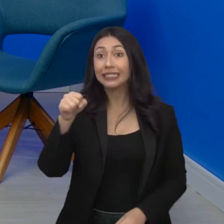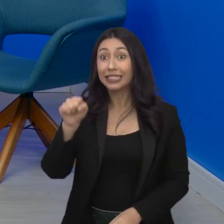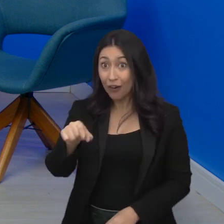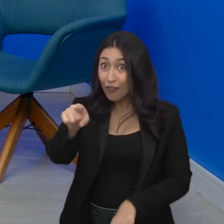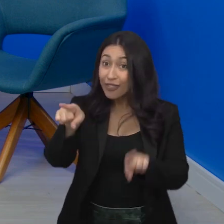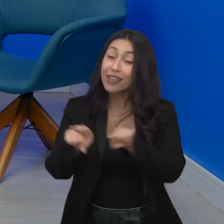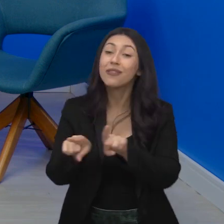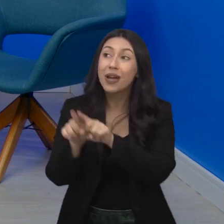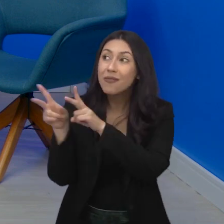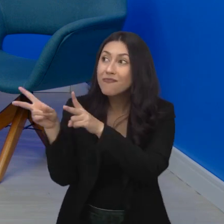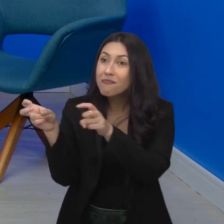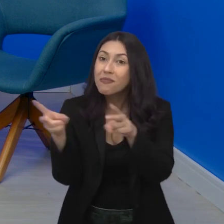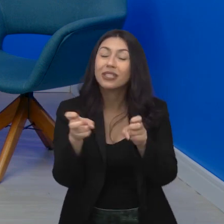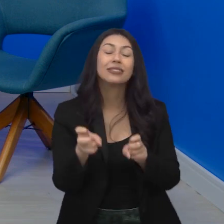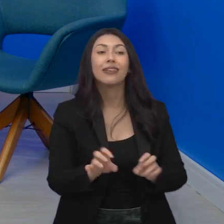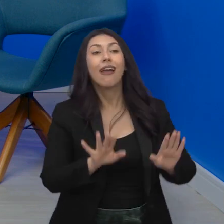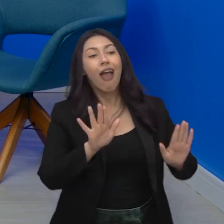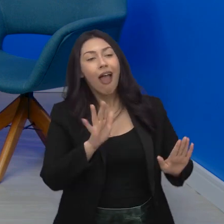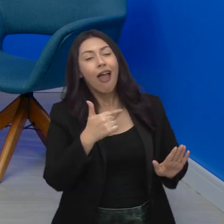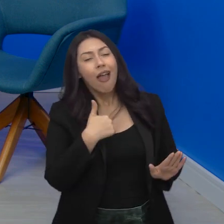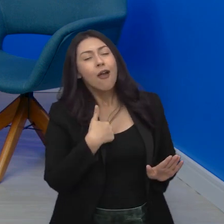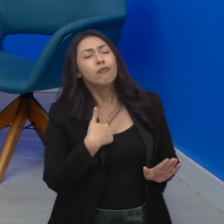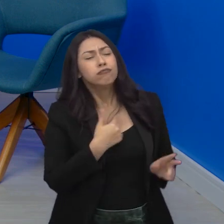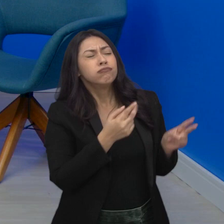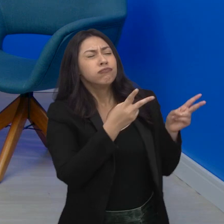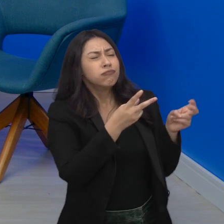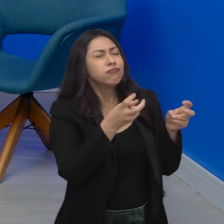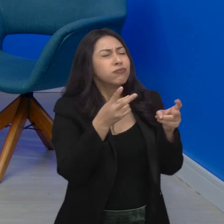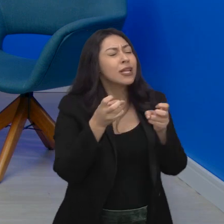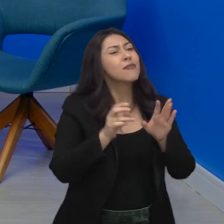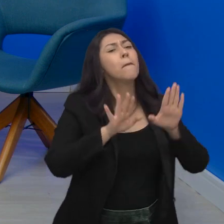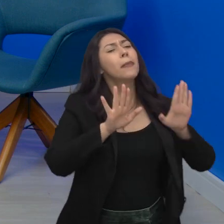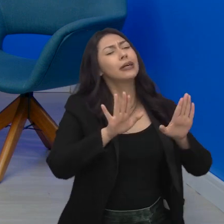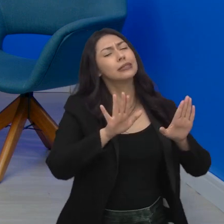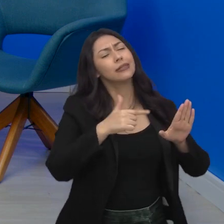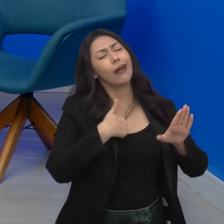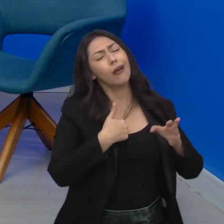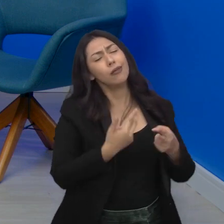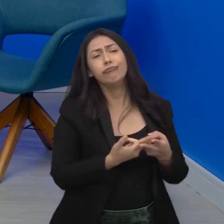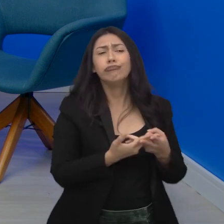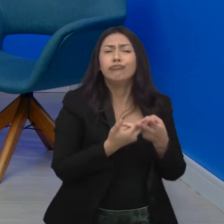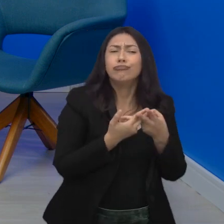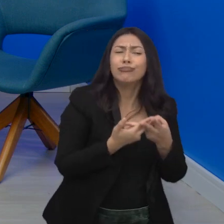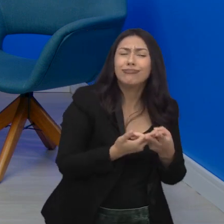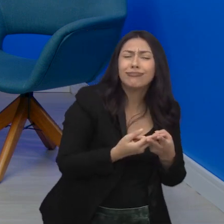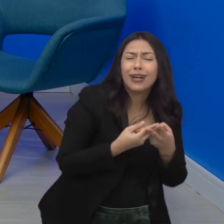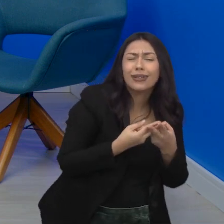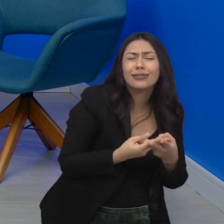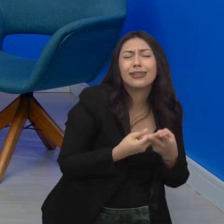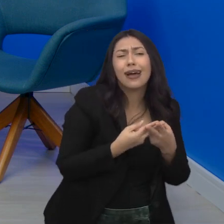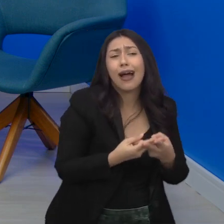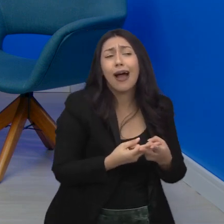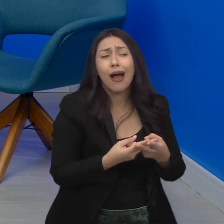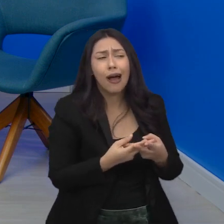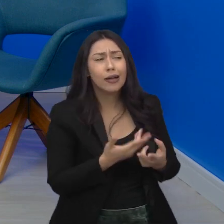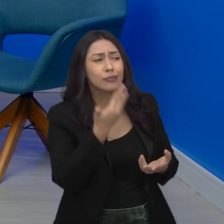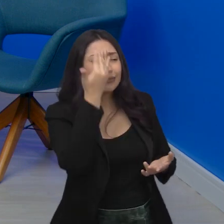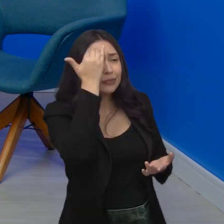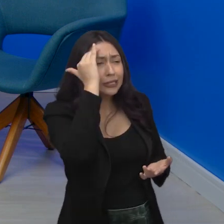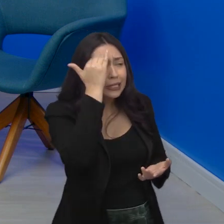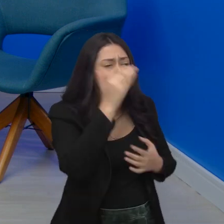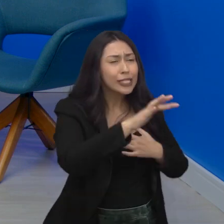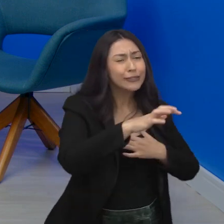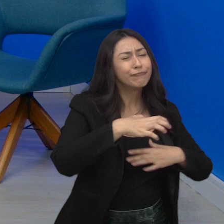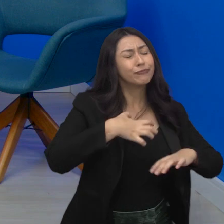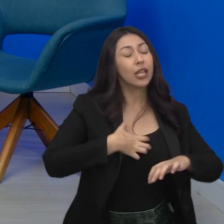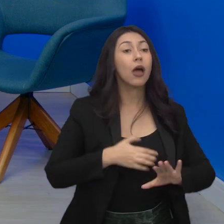seguida. Eu exijo. Você também? Você é observador? Olha, sou observador, mas eu costumo ser bem flexível, tentar entender um pouco o